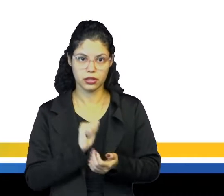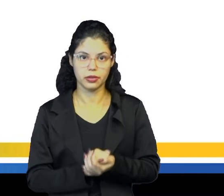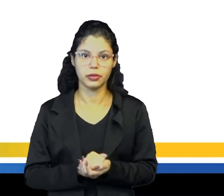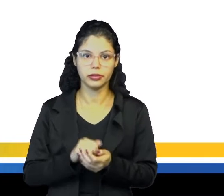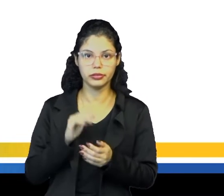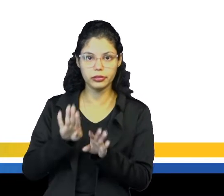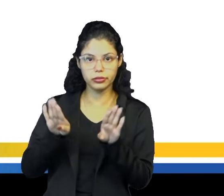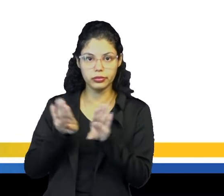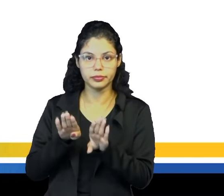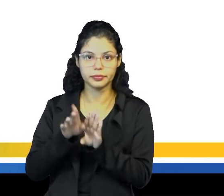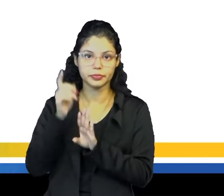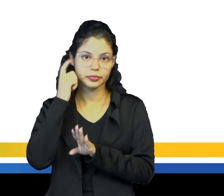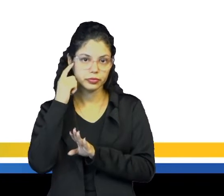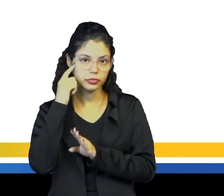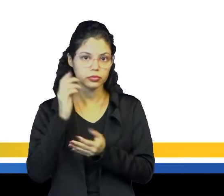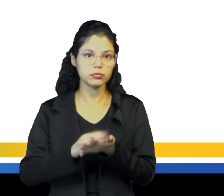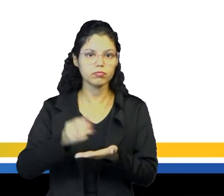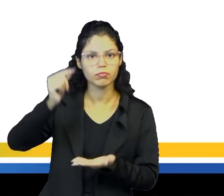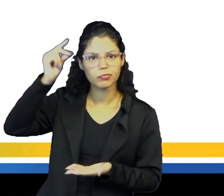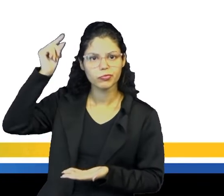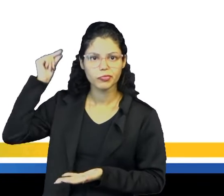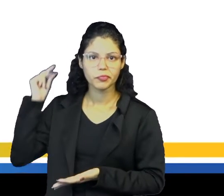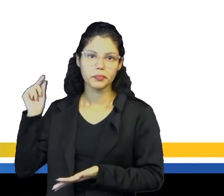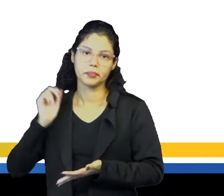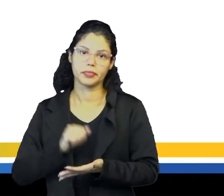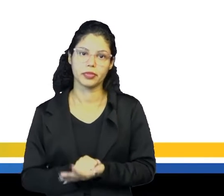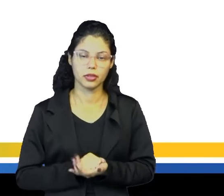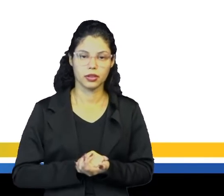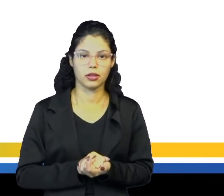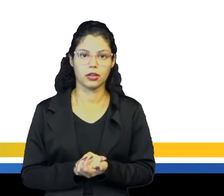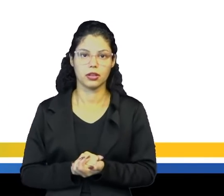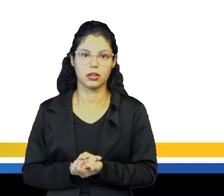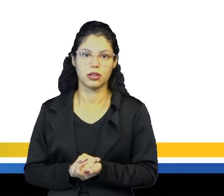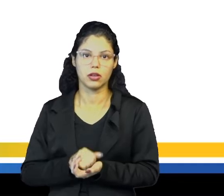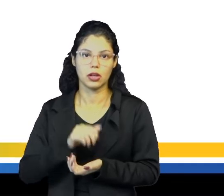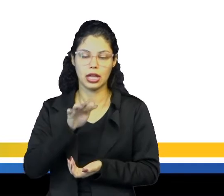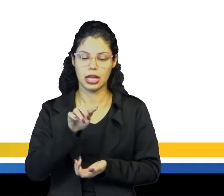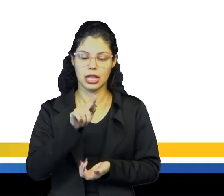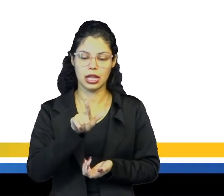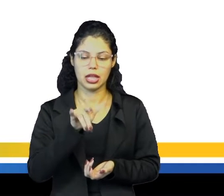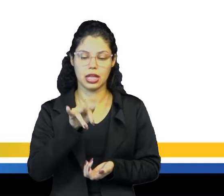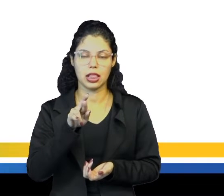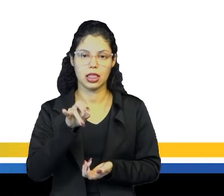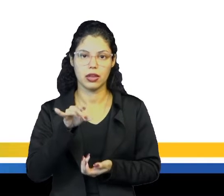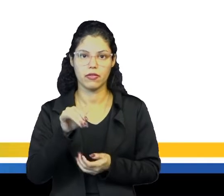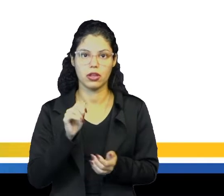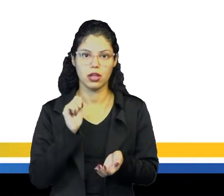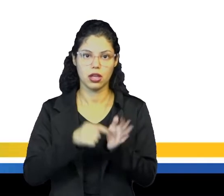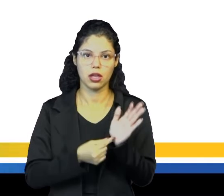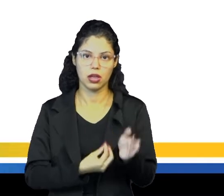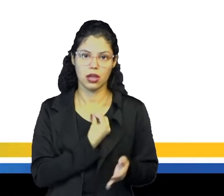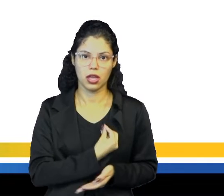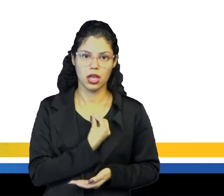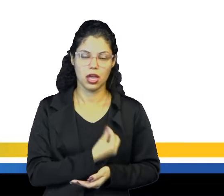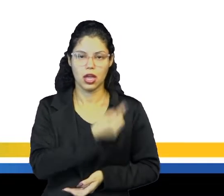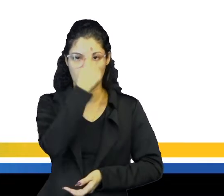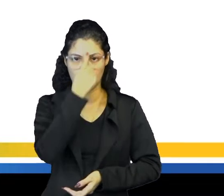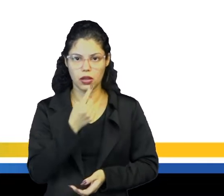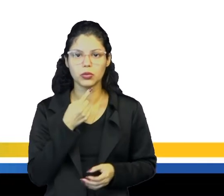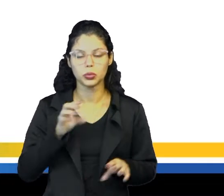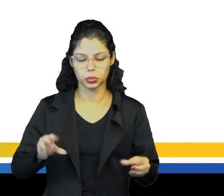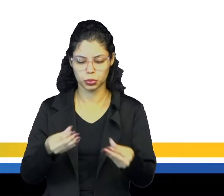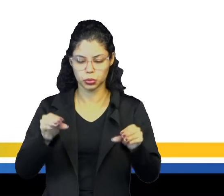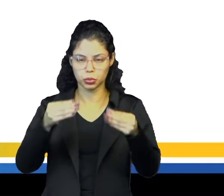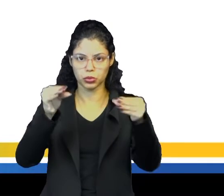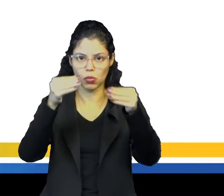Era também pensado, desde há muito tempo, que os glifos, né, presentes em esculturas, né,